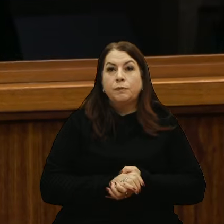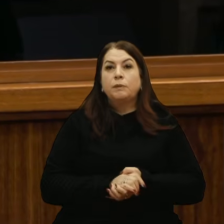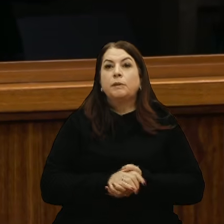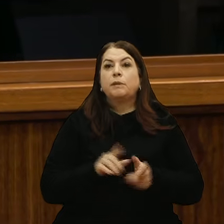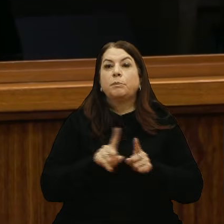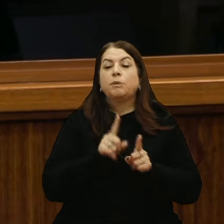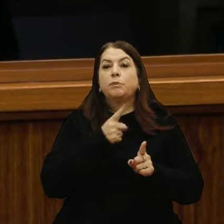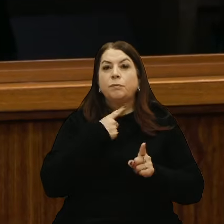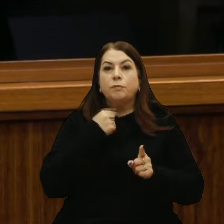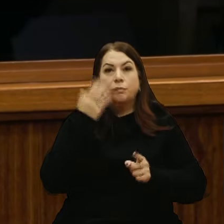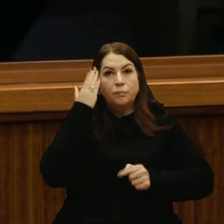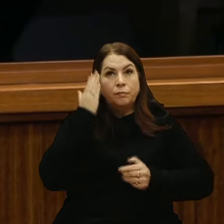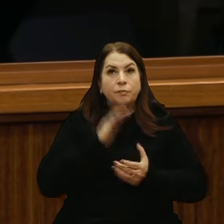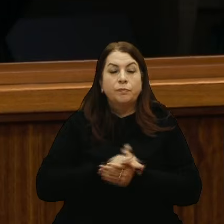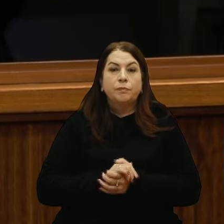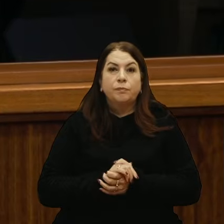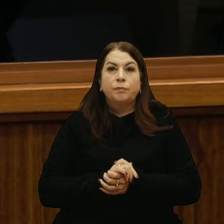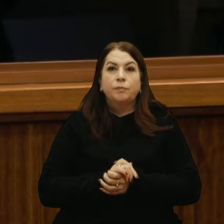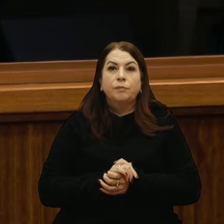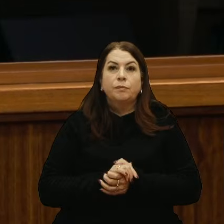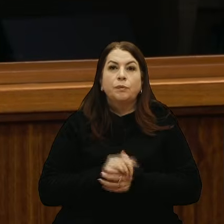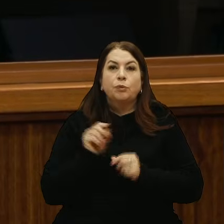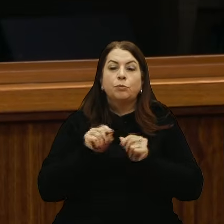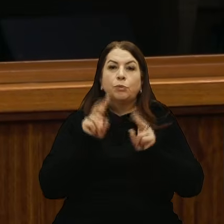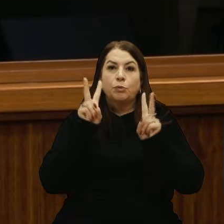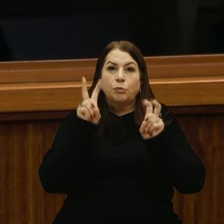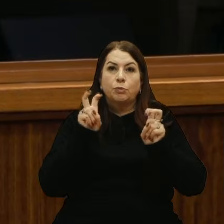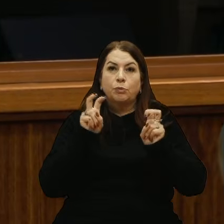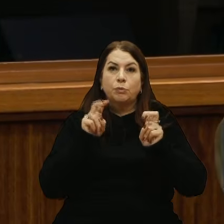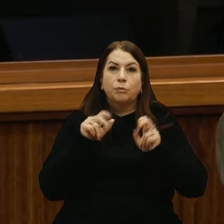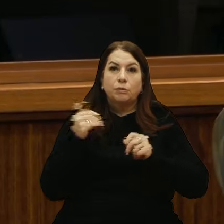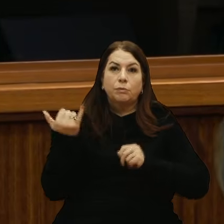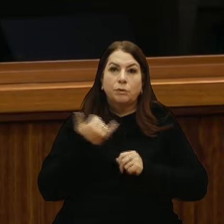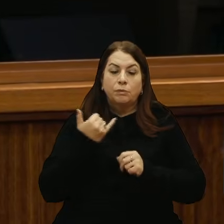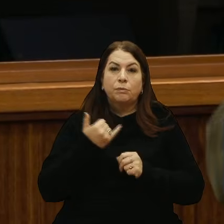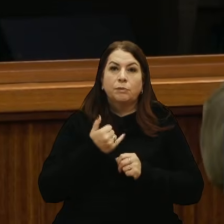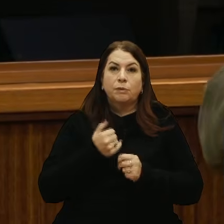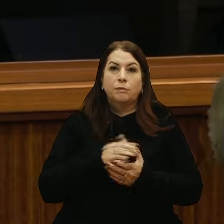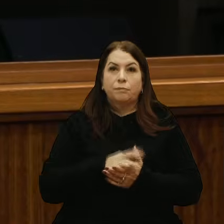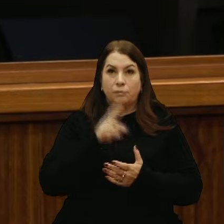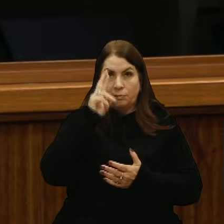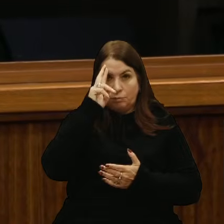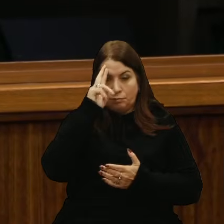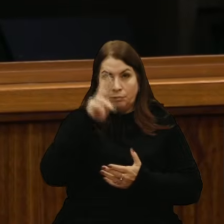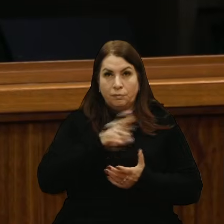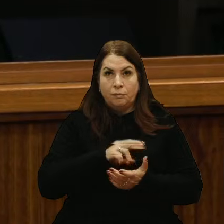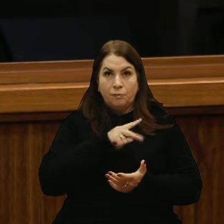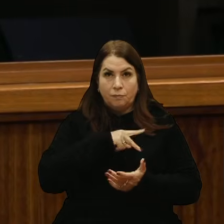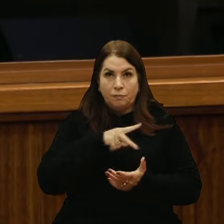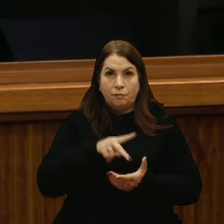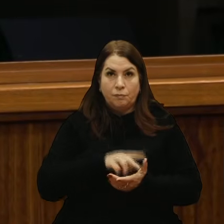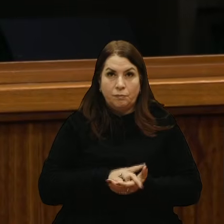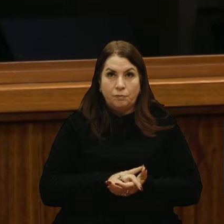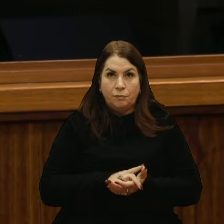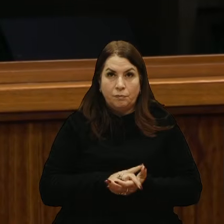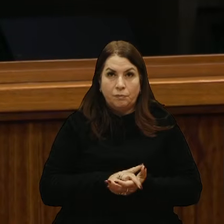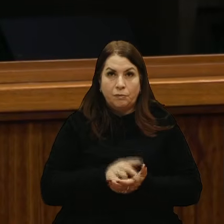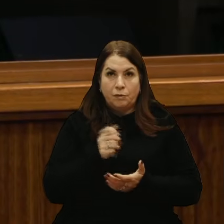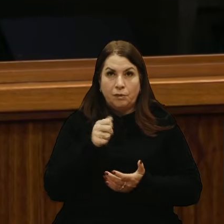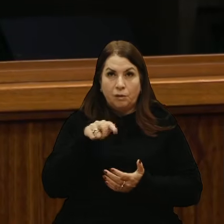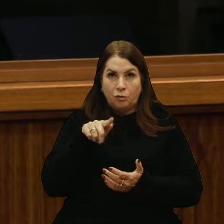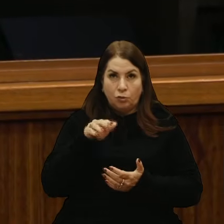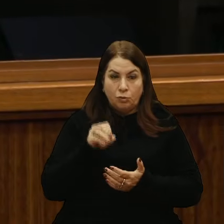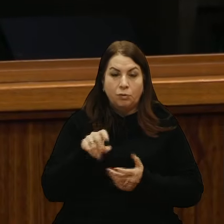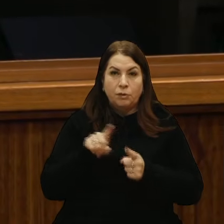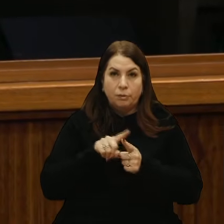gostaria de saber sobre um assunto que eu tenho recebido, diretor, presidente Ângelo também,